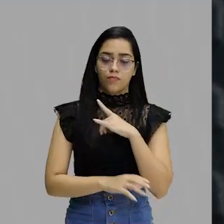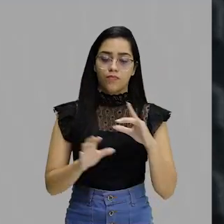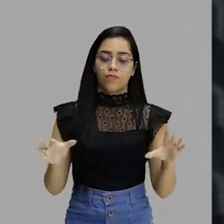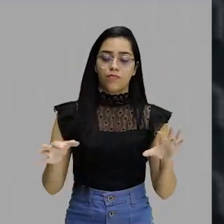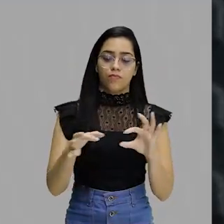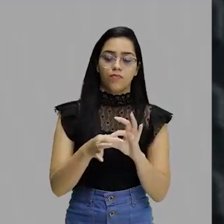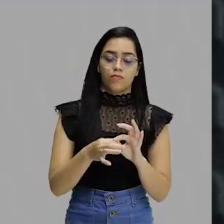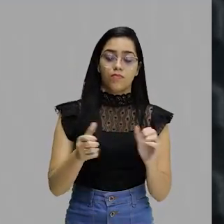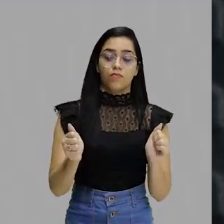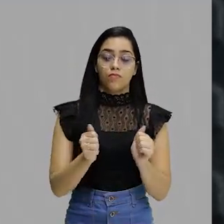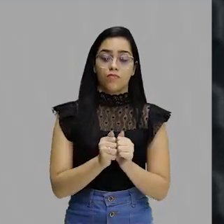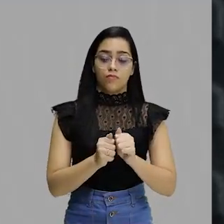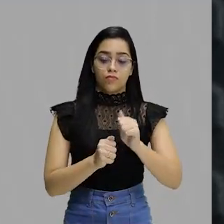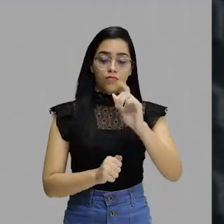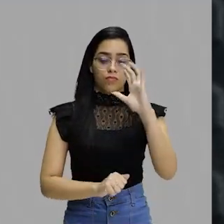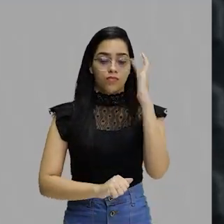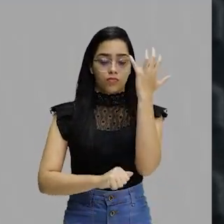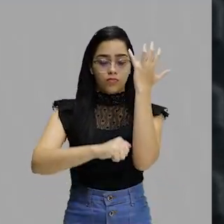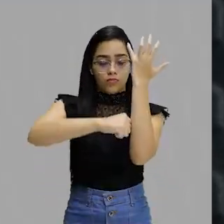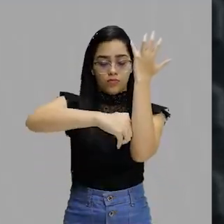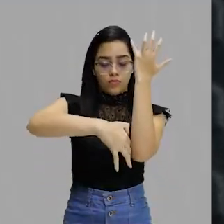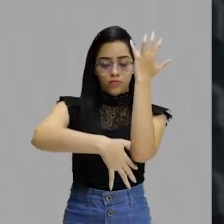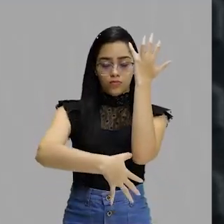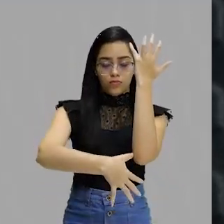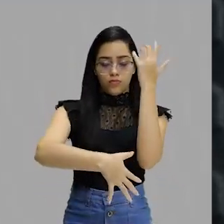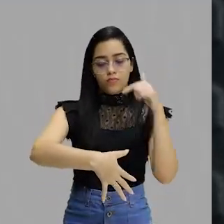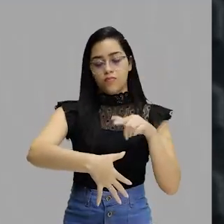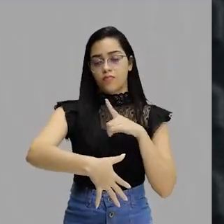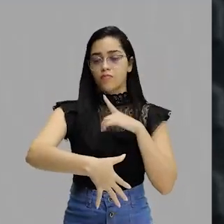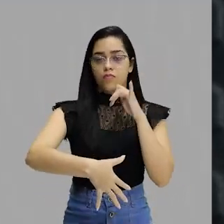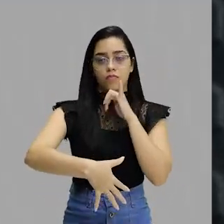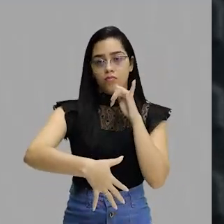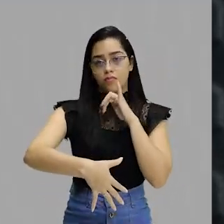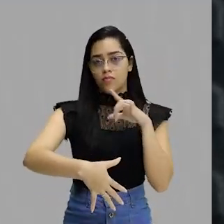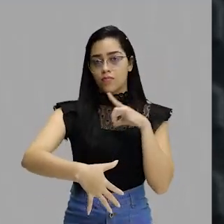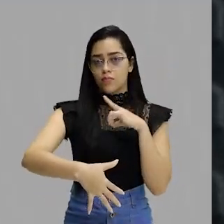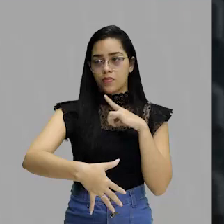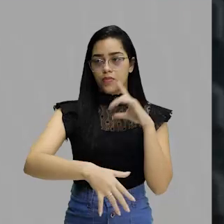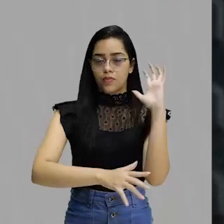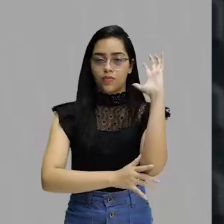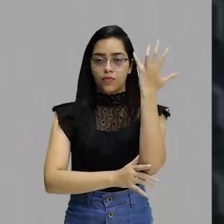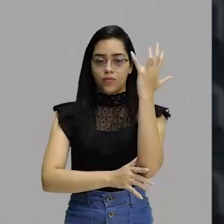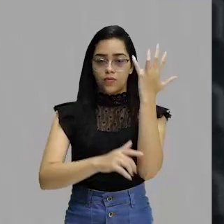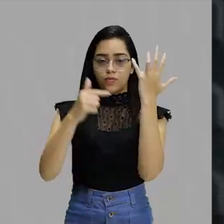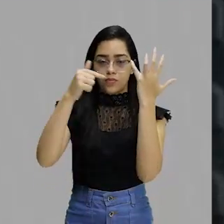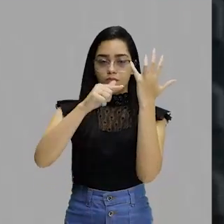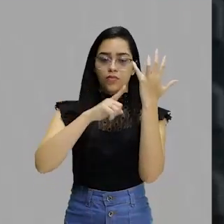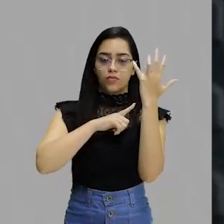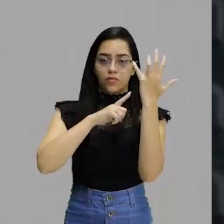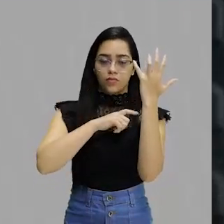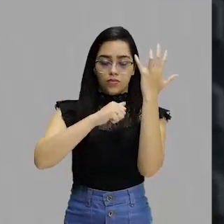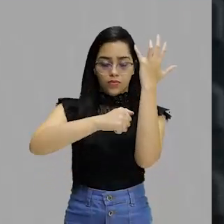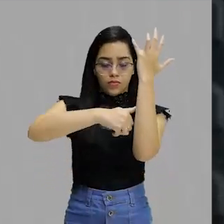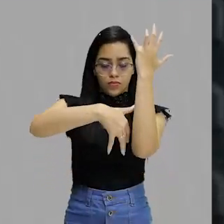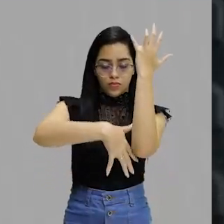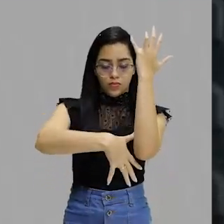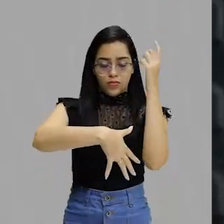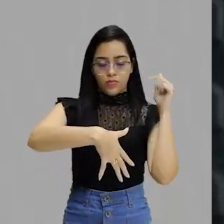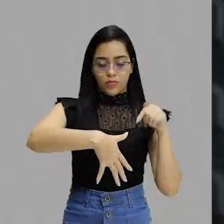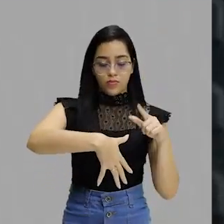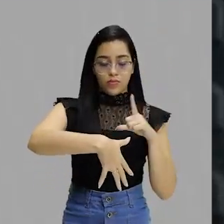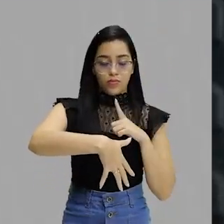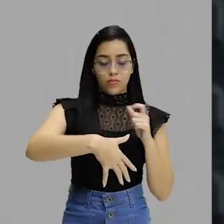ligação direta com as raízes de plantas. Então, por exemplo, nós temos aqui uma planta. Nós temos aqui a raiz dela,